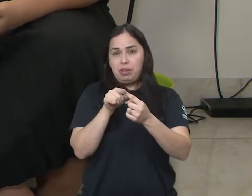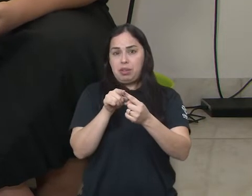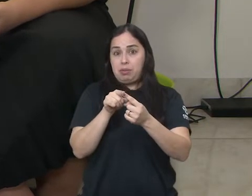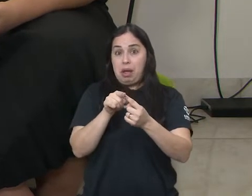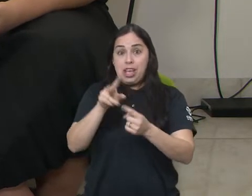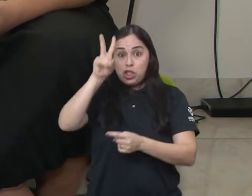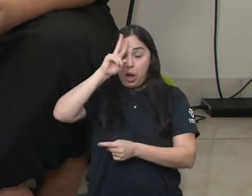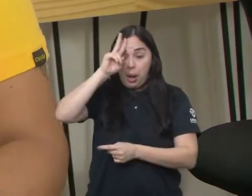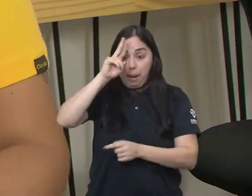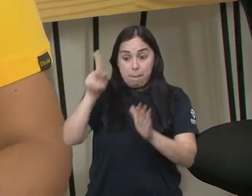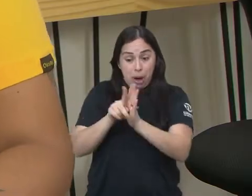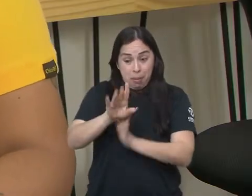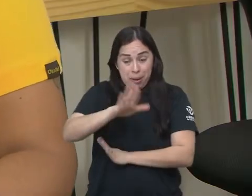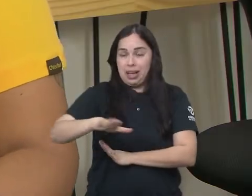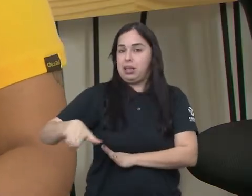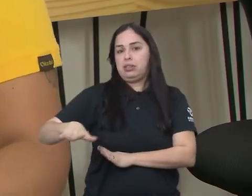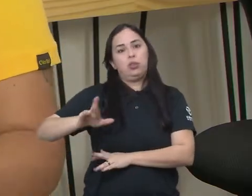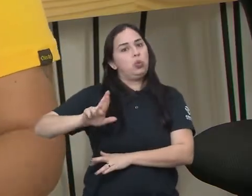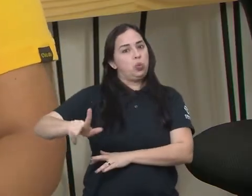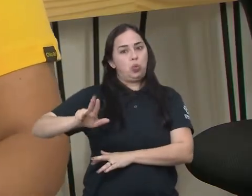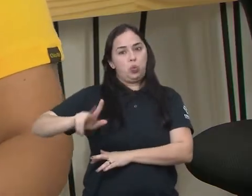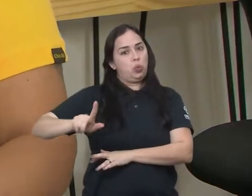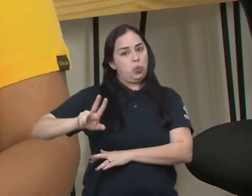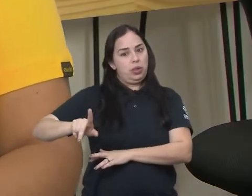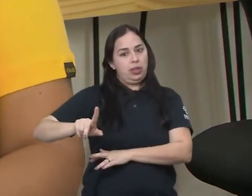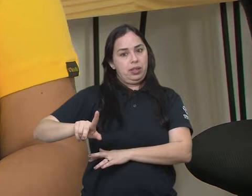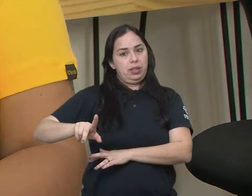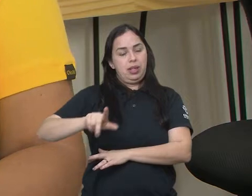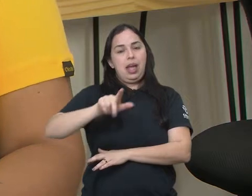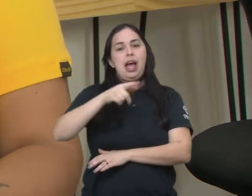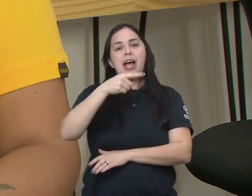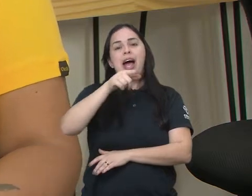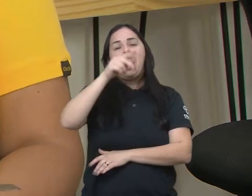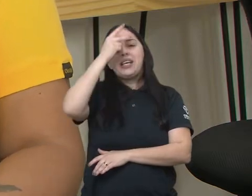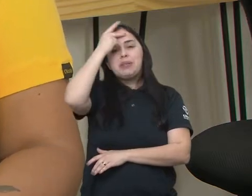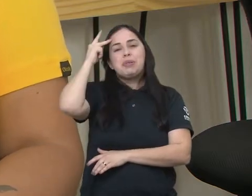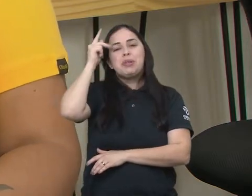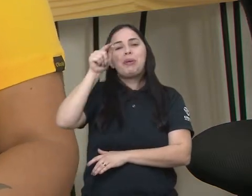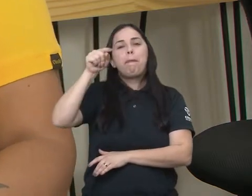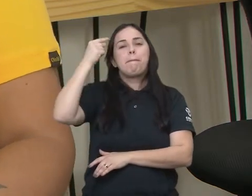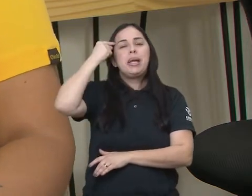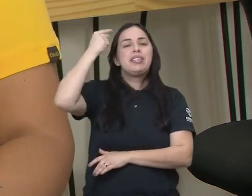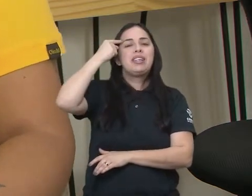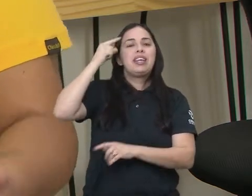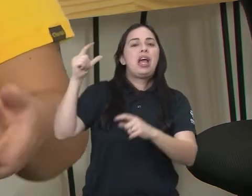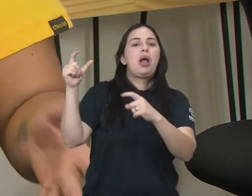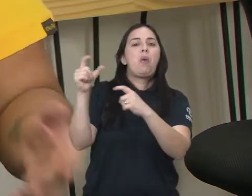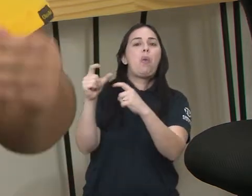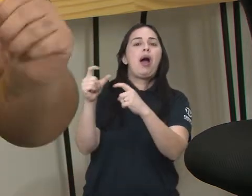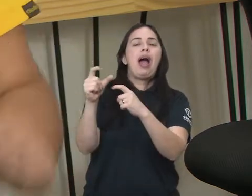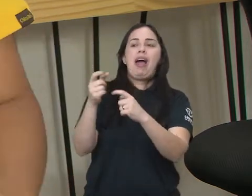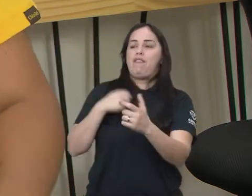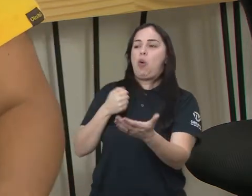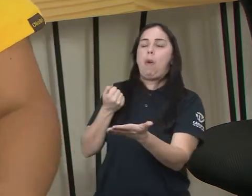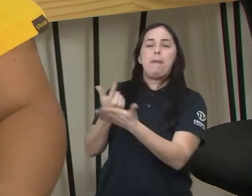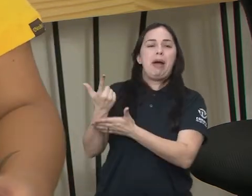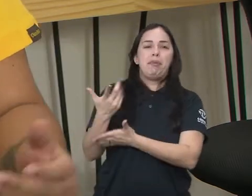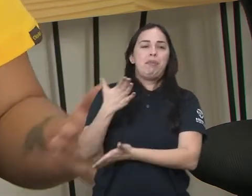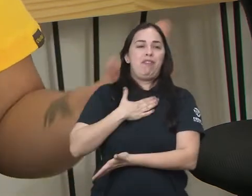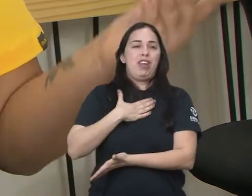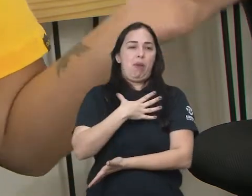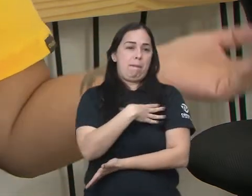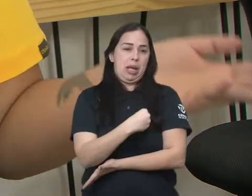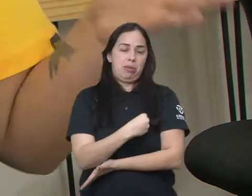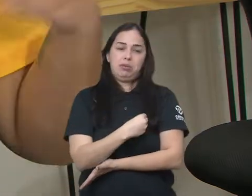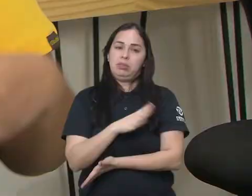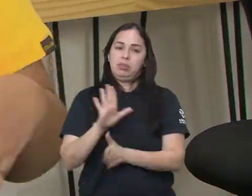para criança, gente, não é uma história para criança, porque por que o pessoal acha que por ser uma história em quadrinhos, eu vou comprar pro meu filho, eu